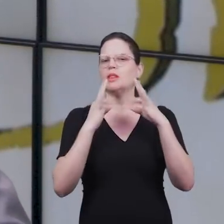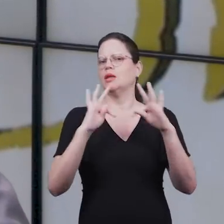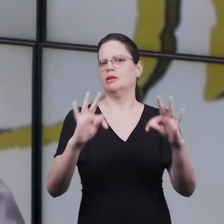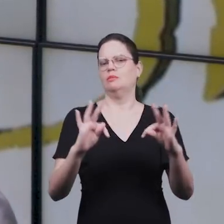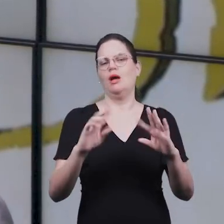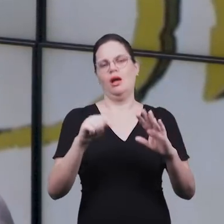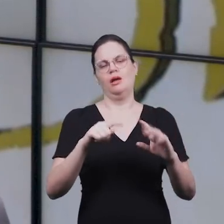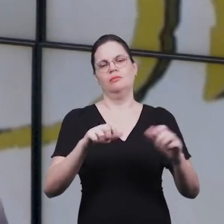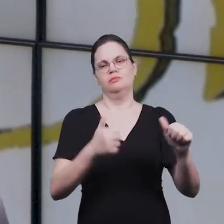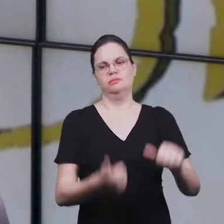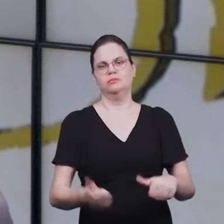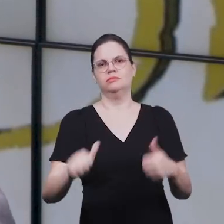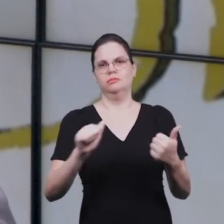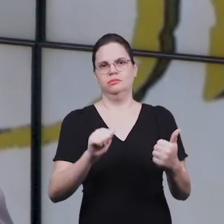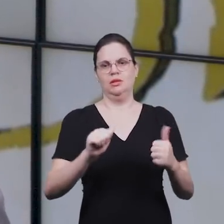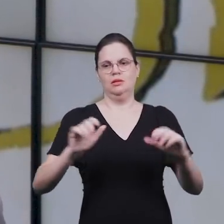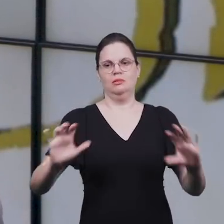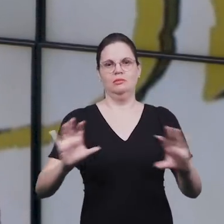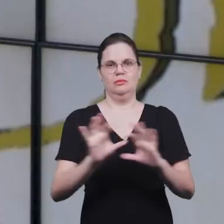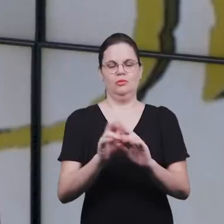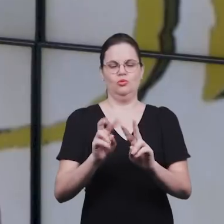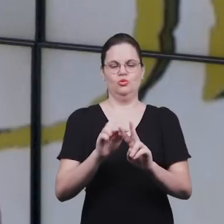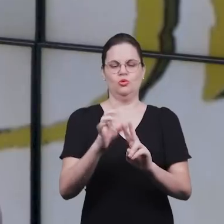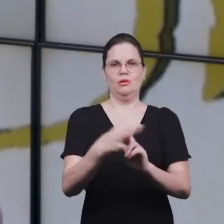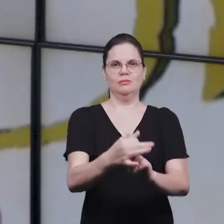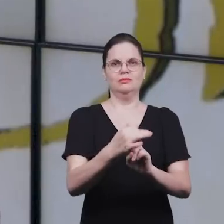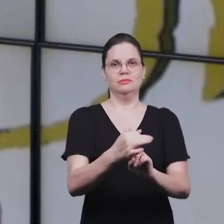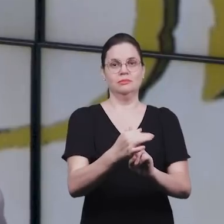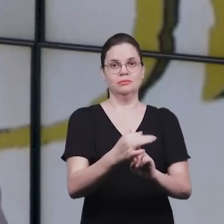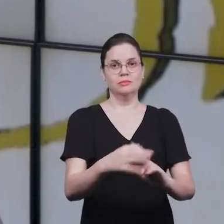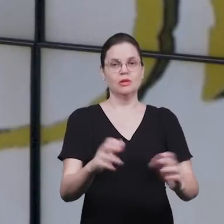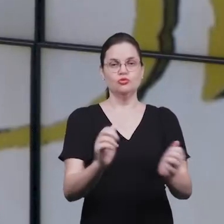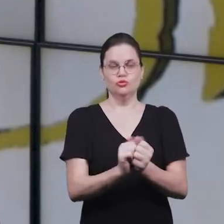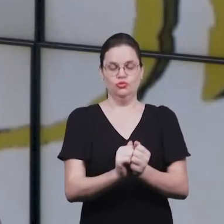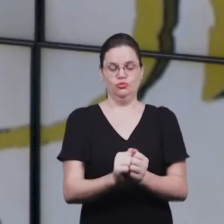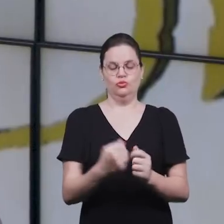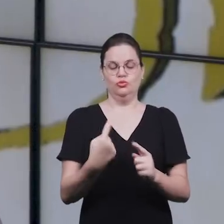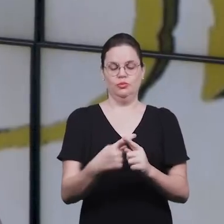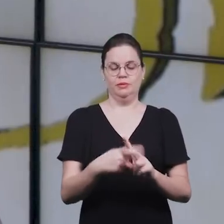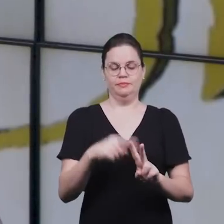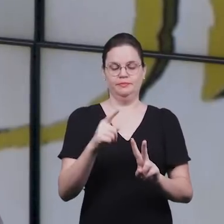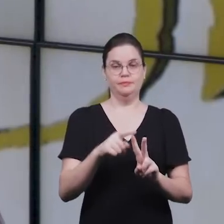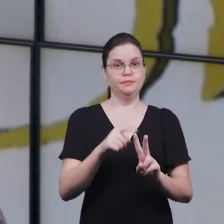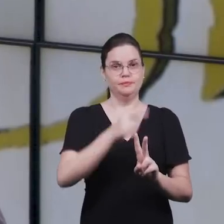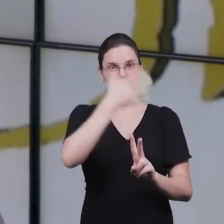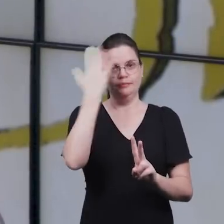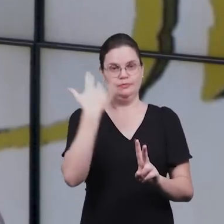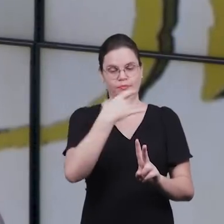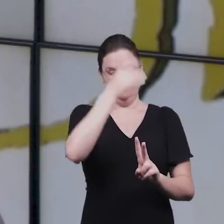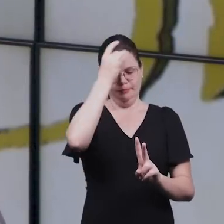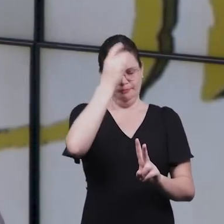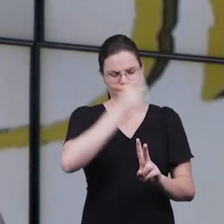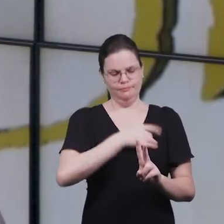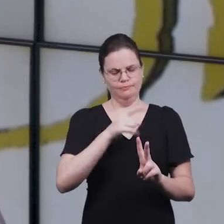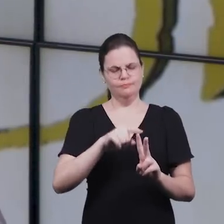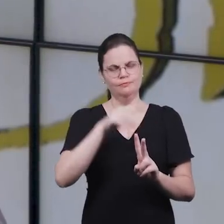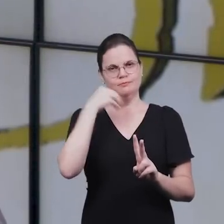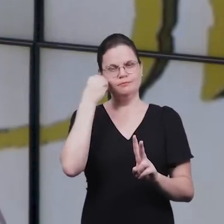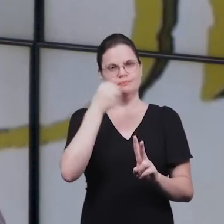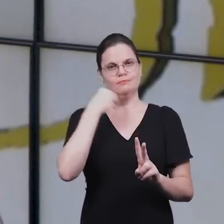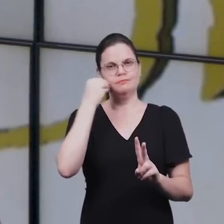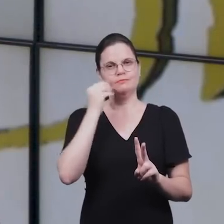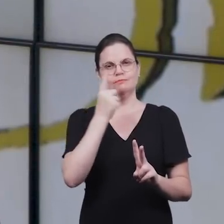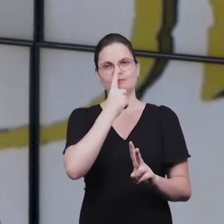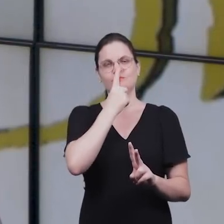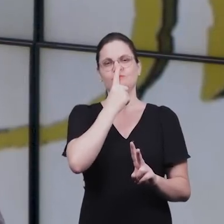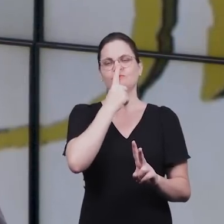transformada. Então são batismos que eles se completam. No batismo com o Espírito Santo é onde o homem vai levar o